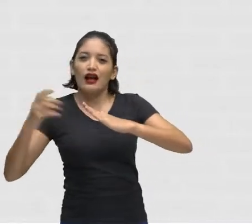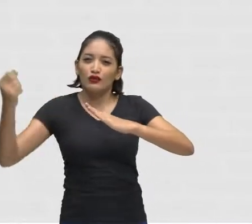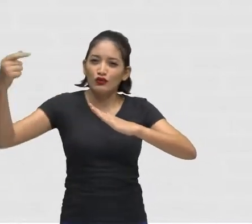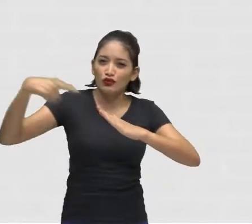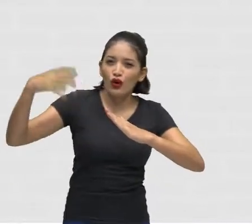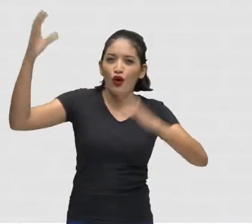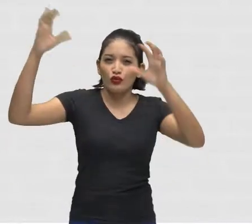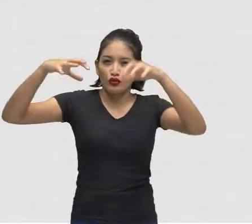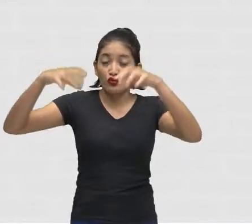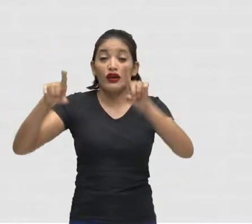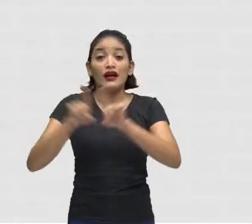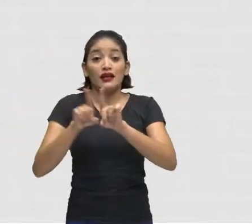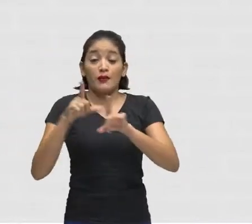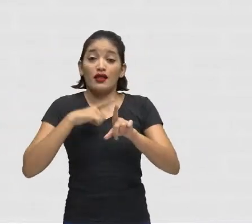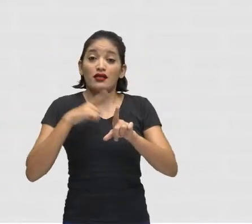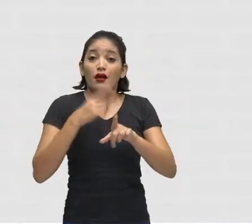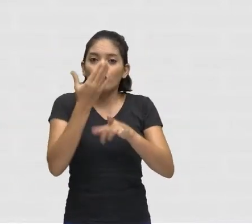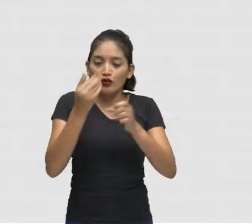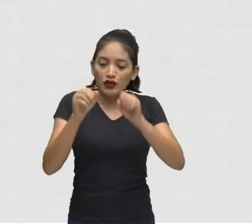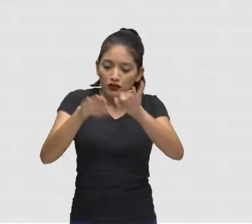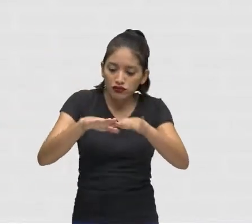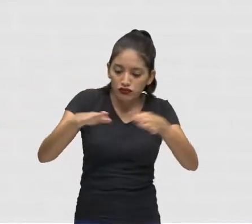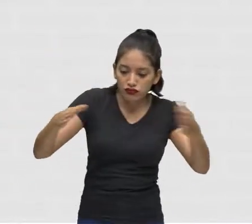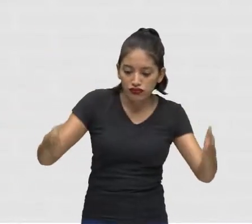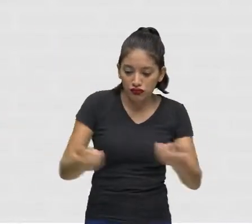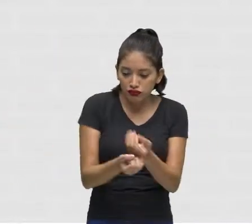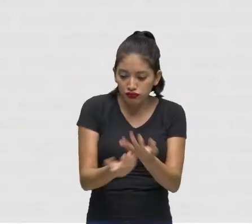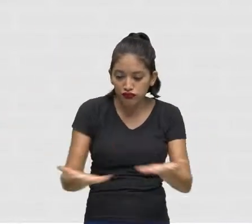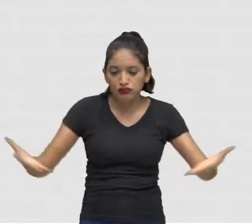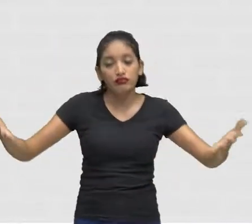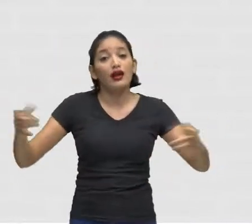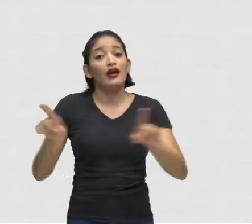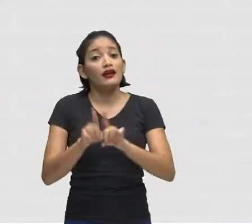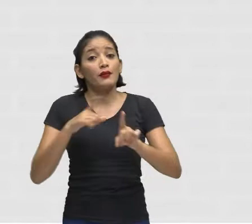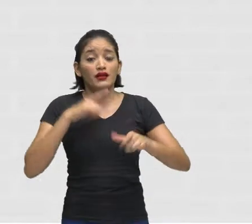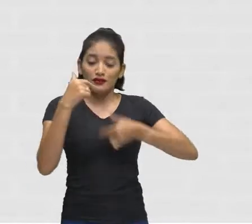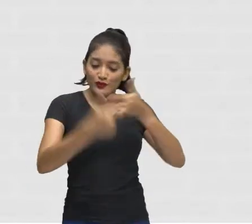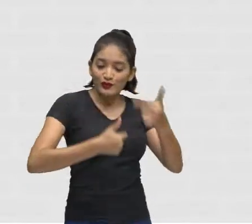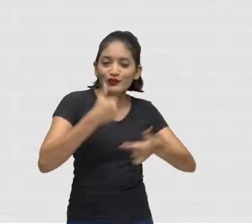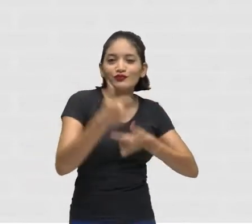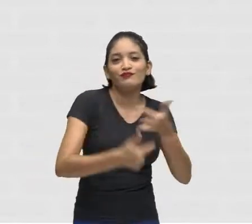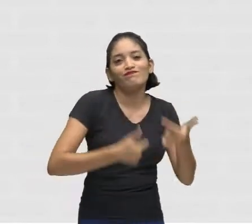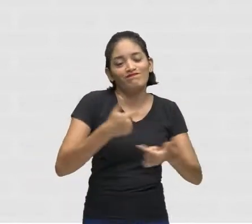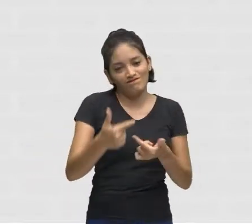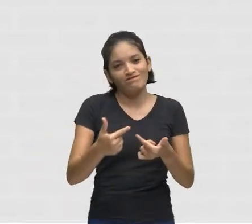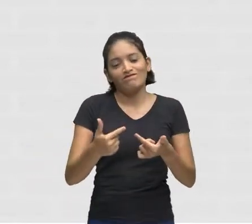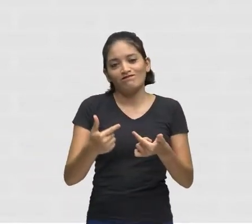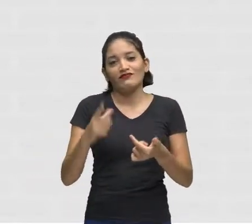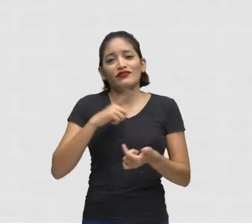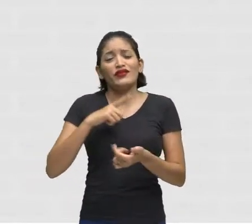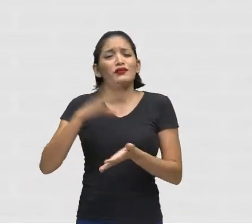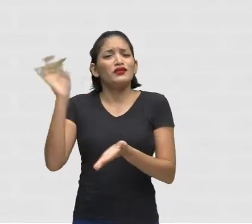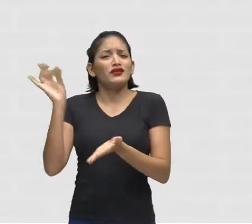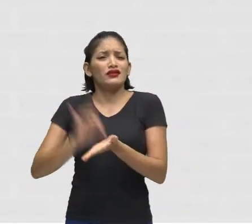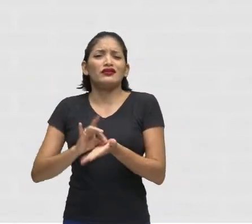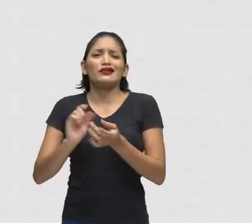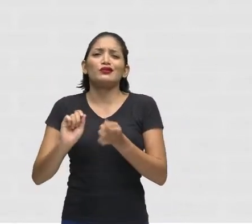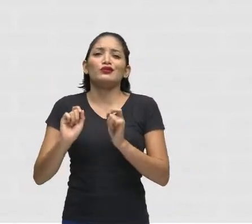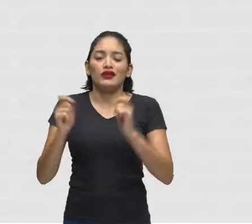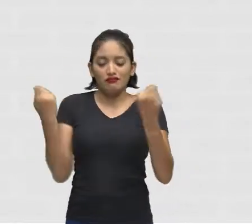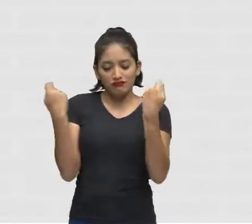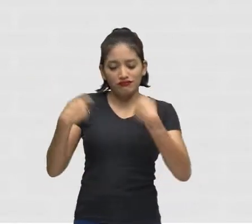temos o alimento na nossa mesa, nós temos o trabalho, nós temos realmente as nossas